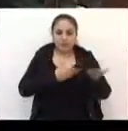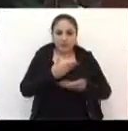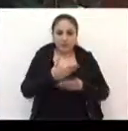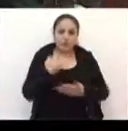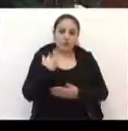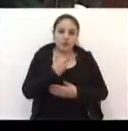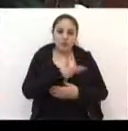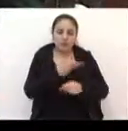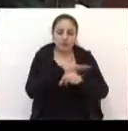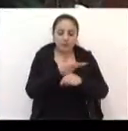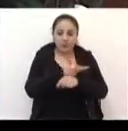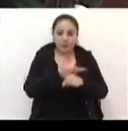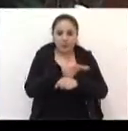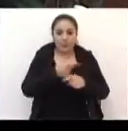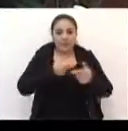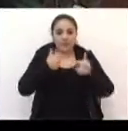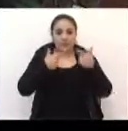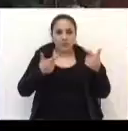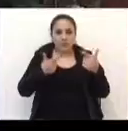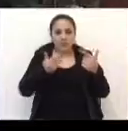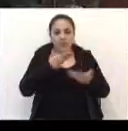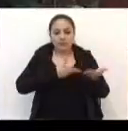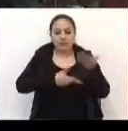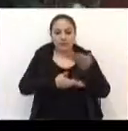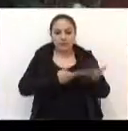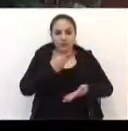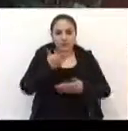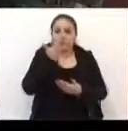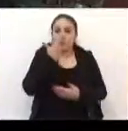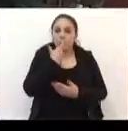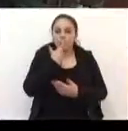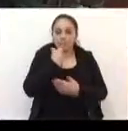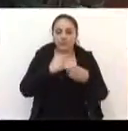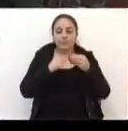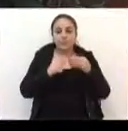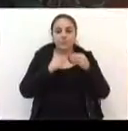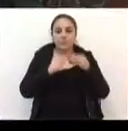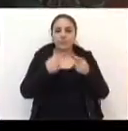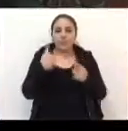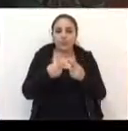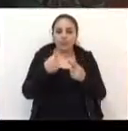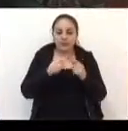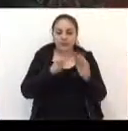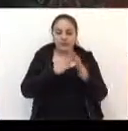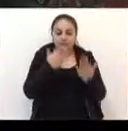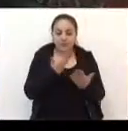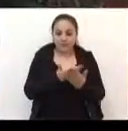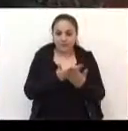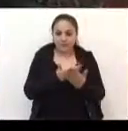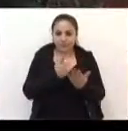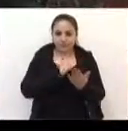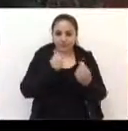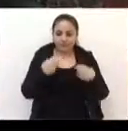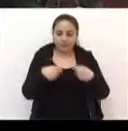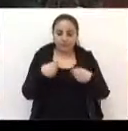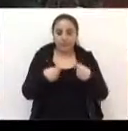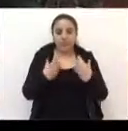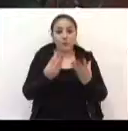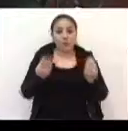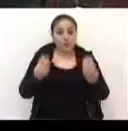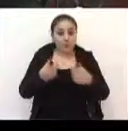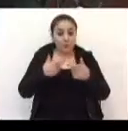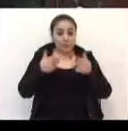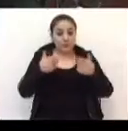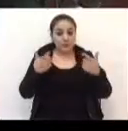ter uma procura maior por atendimento infantil, principalmente porque as escolas têm uma necessidade